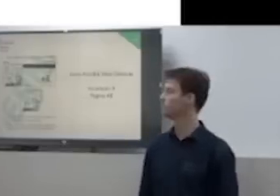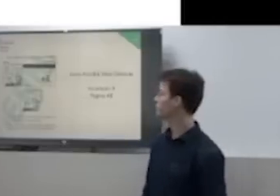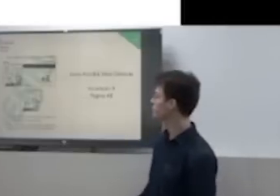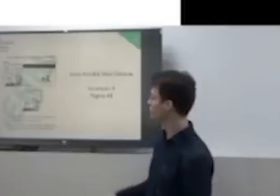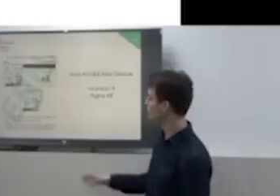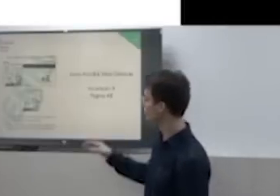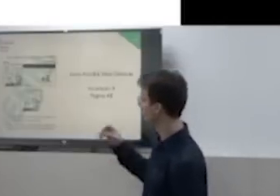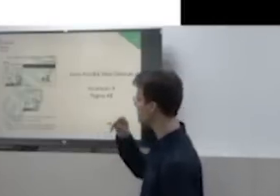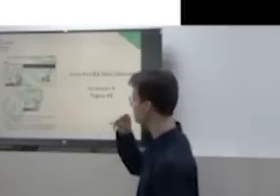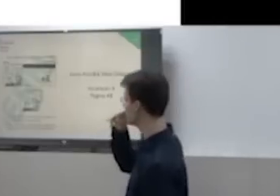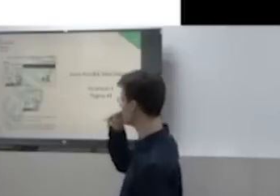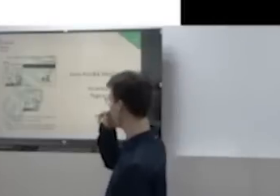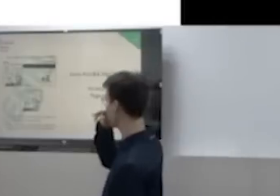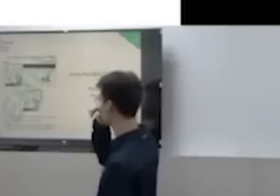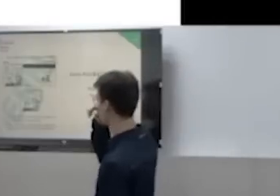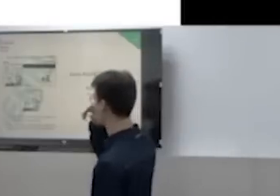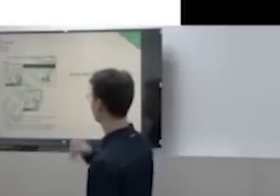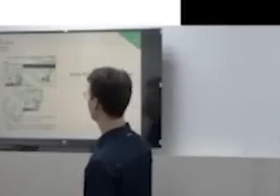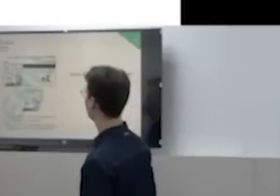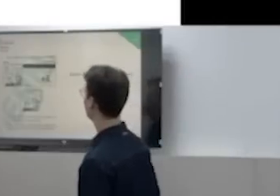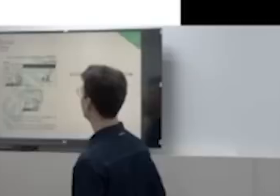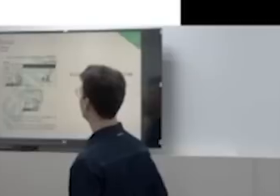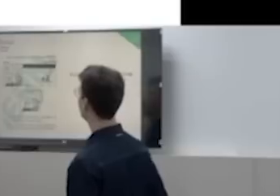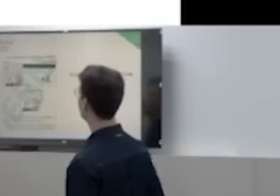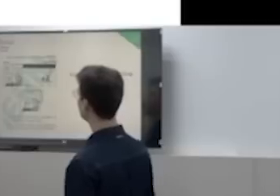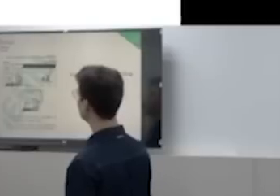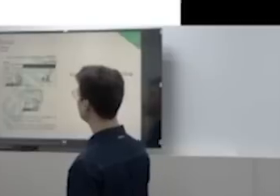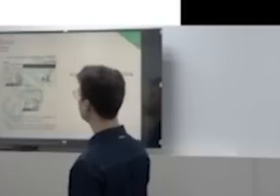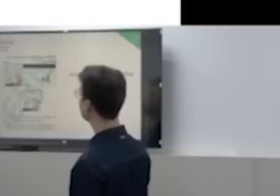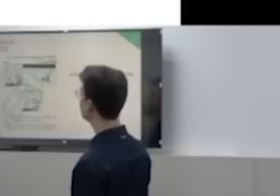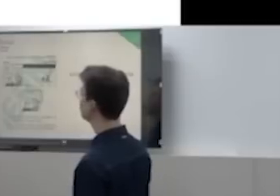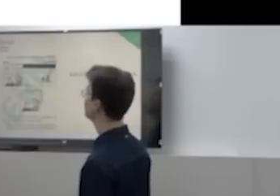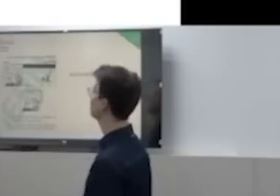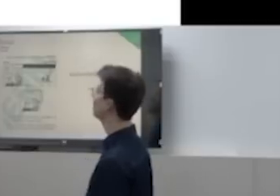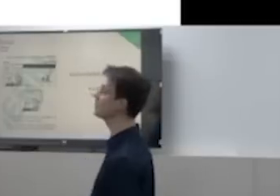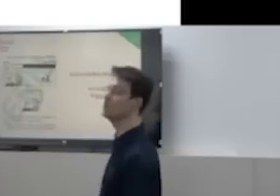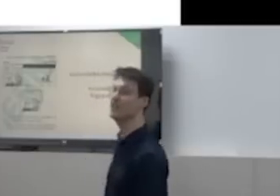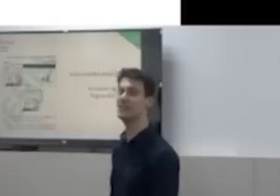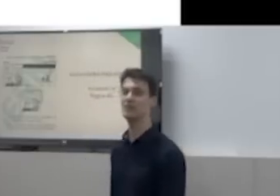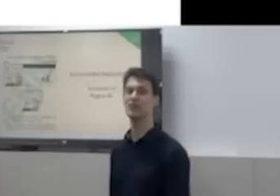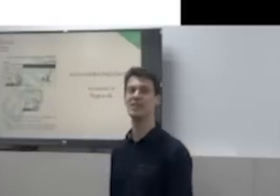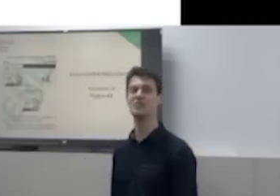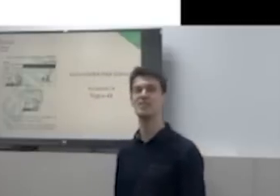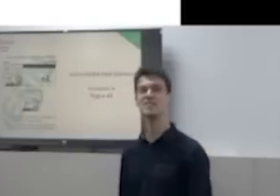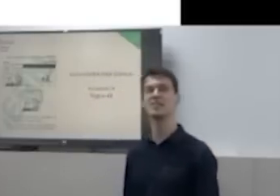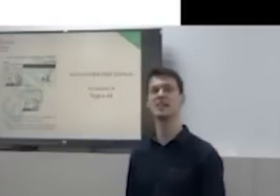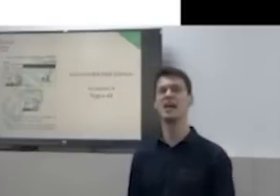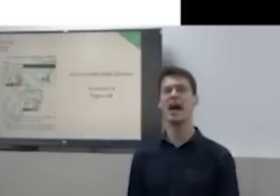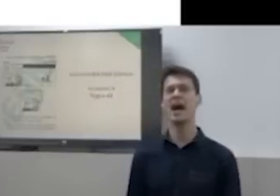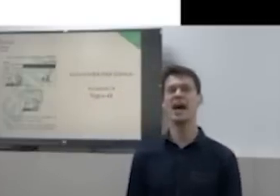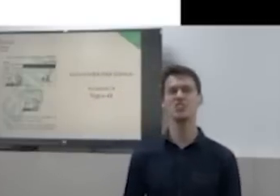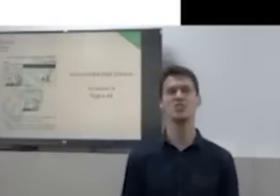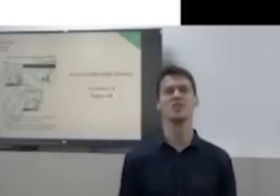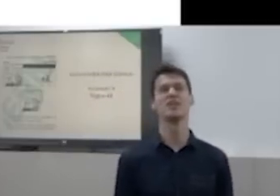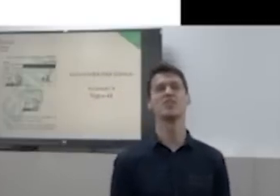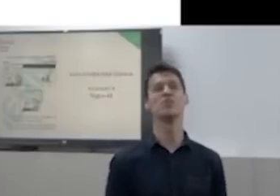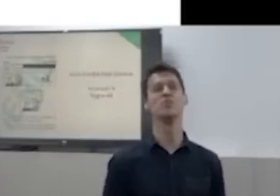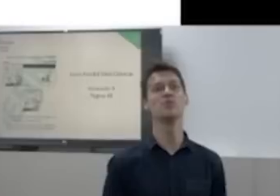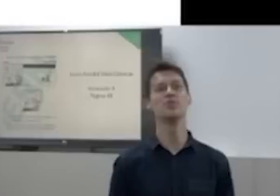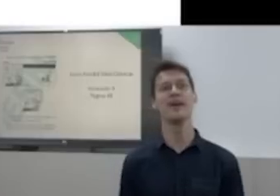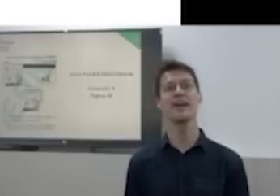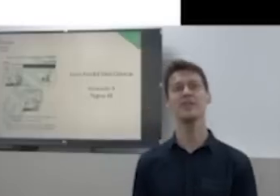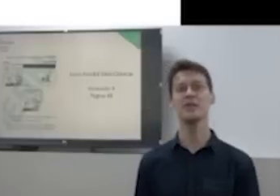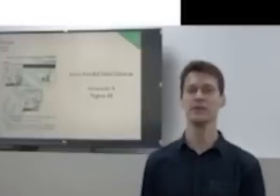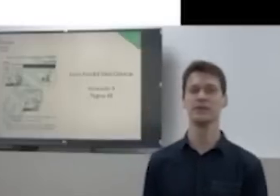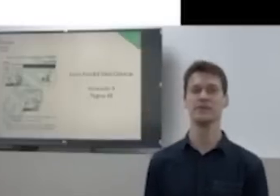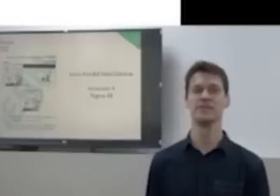e você tem dois personagens. E tem um menininho lendo um livro e ele fala assim: acho